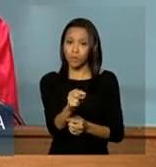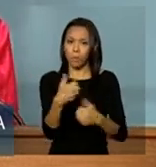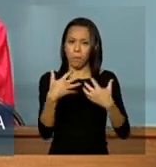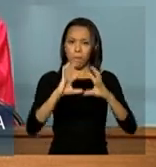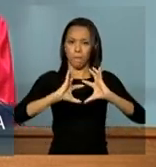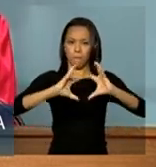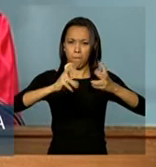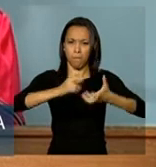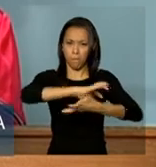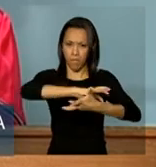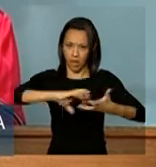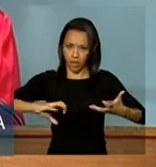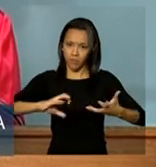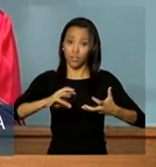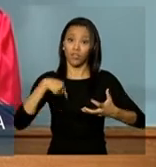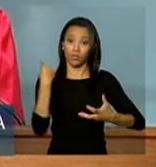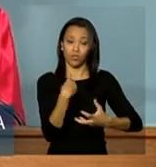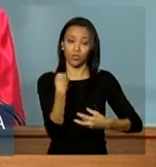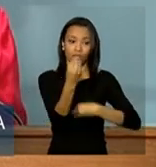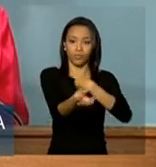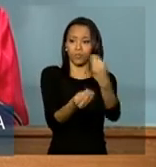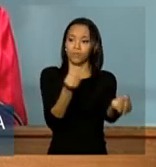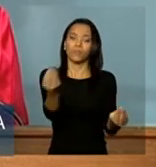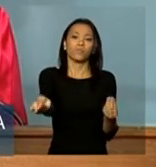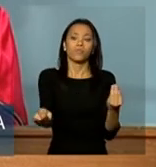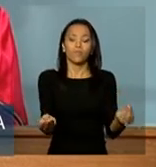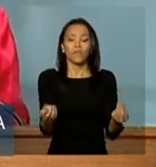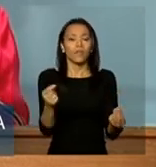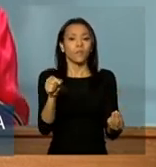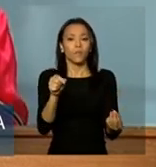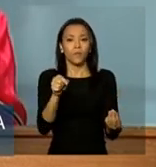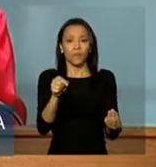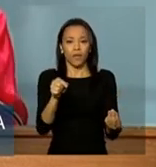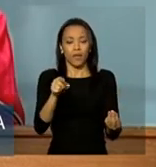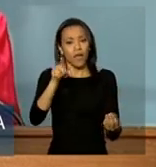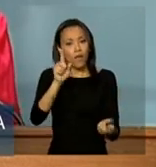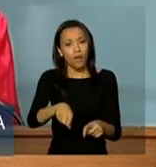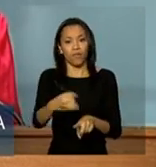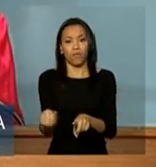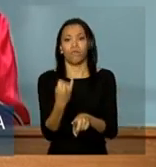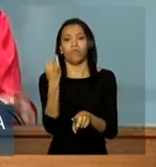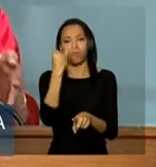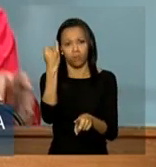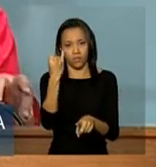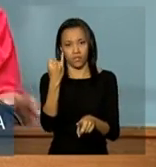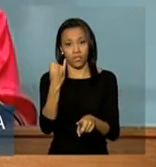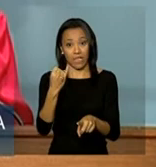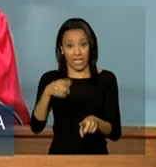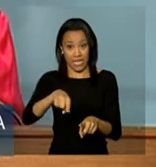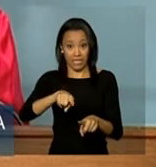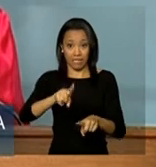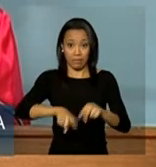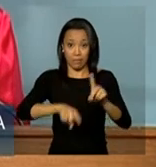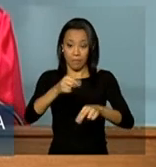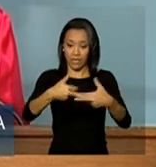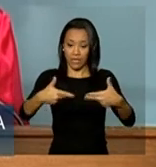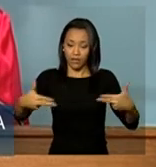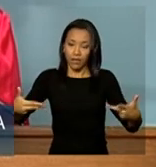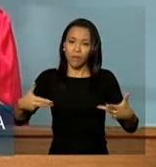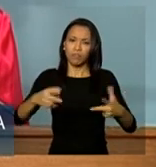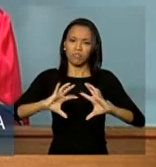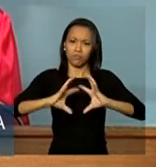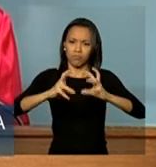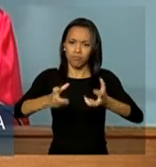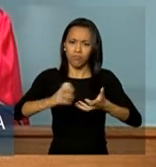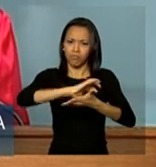5.061 municípios que nós estamos distribuindo, ela tem um papel muito importante. Esse kit de máquinas tem um papel